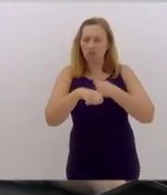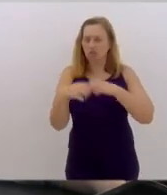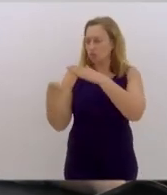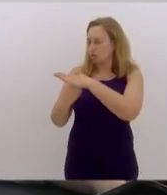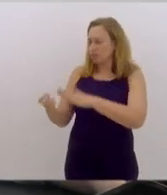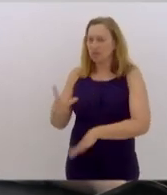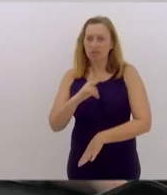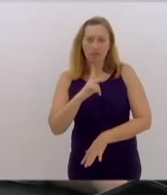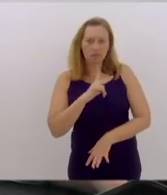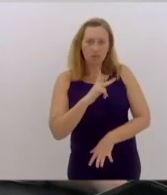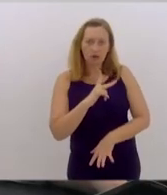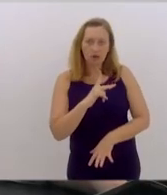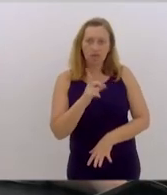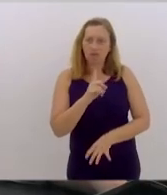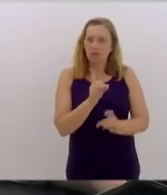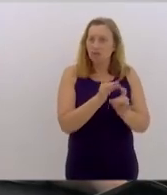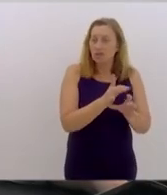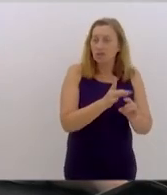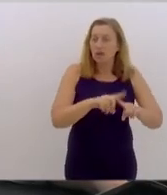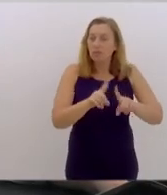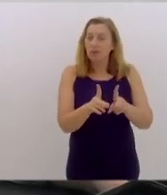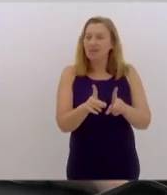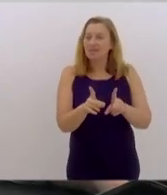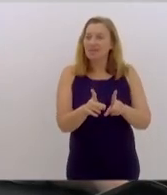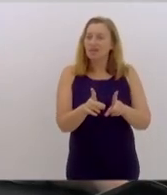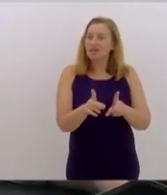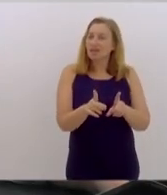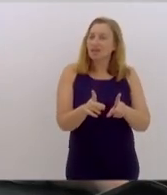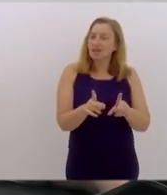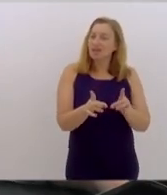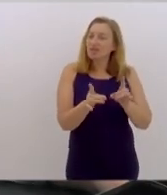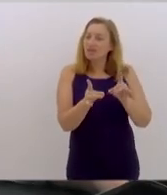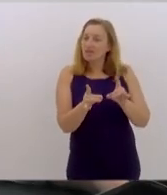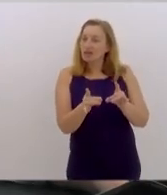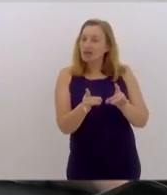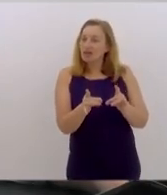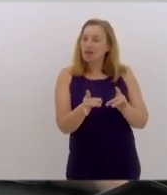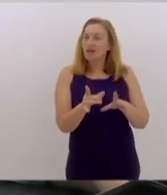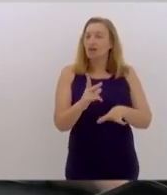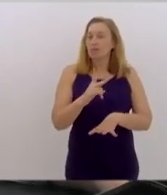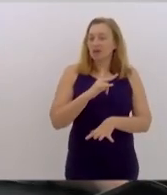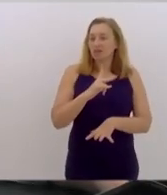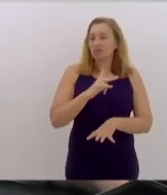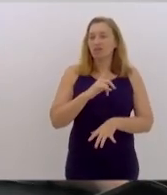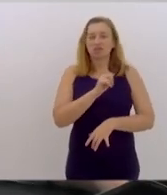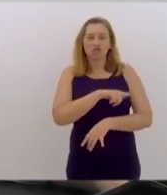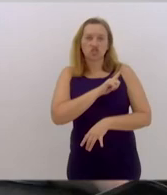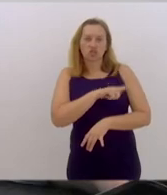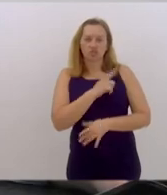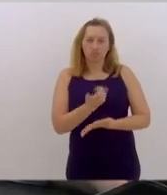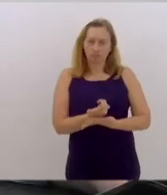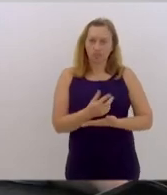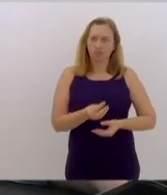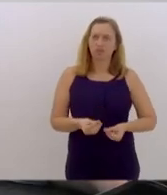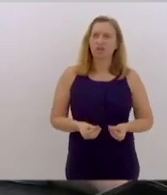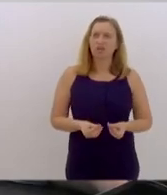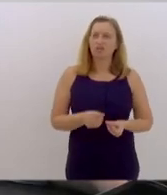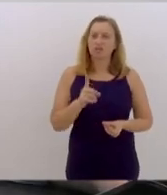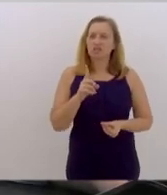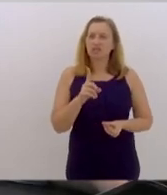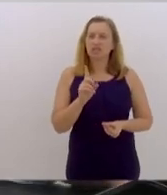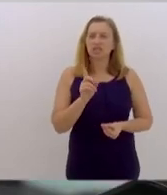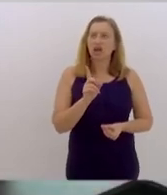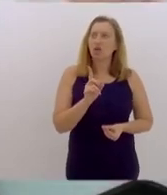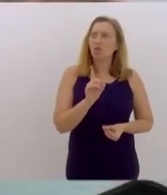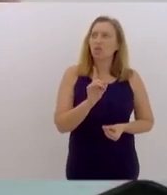hospital não foi vendido Mas é uma privatização da gestão não é quando você primo concede a operação do serviço né você não você não